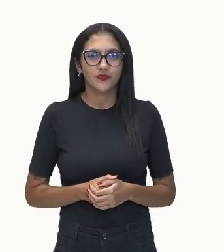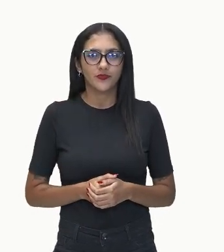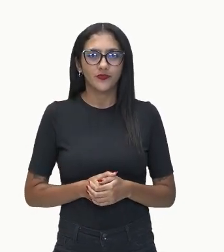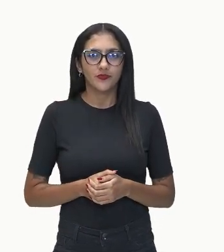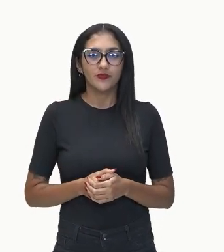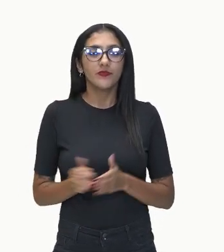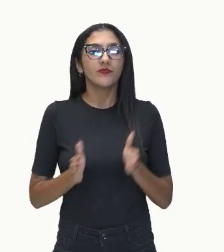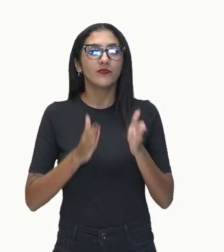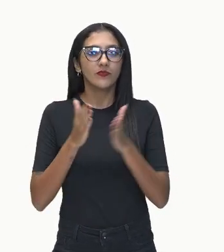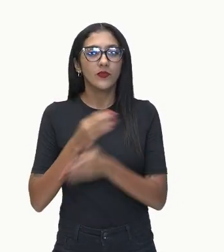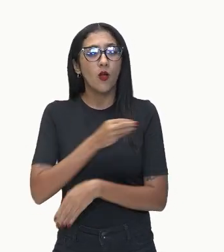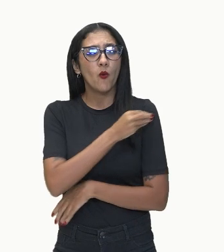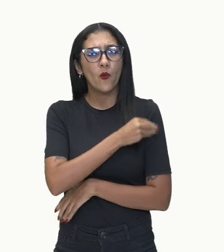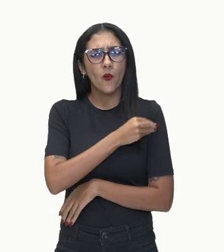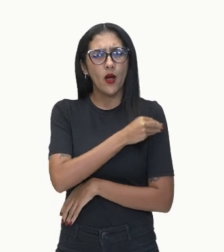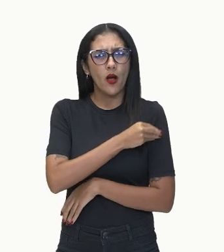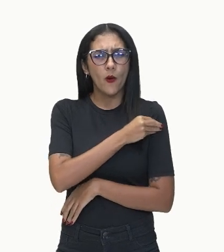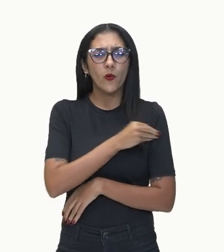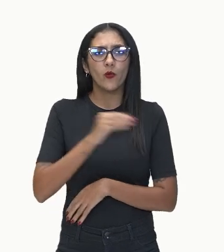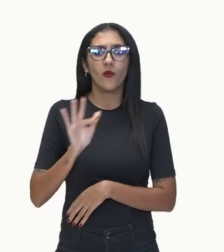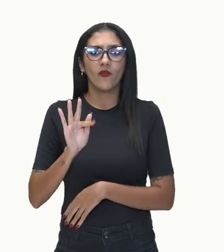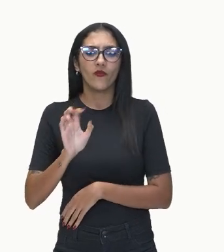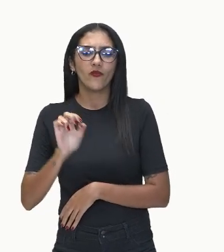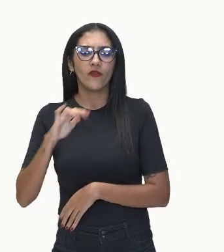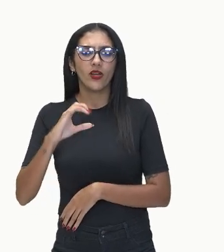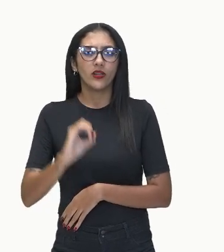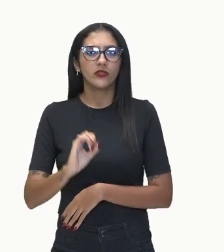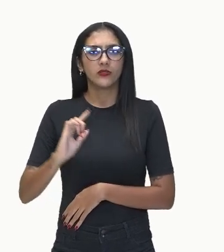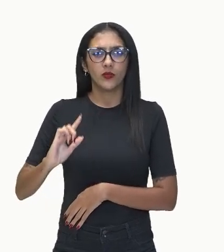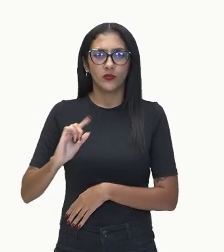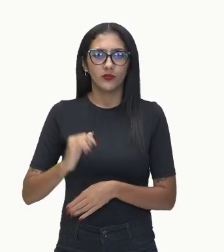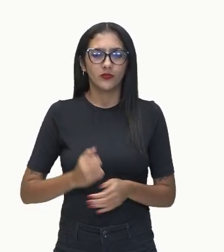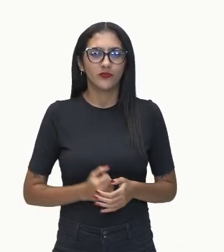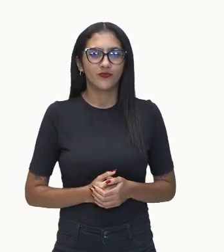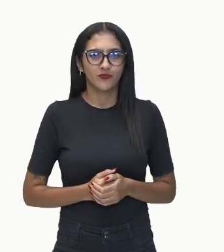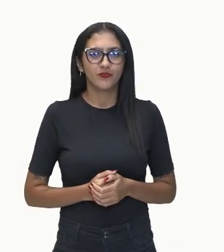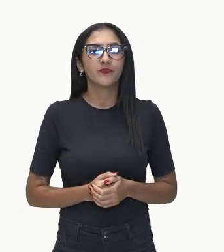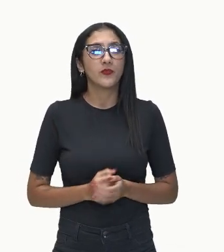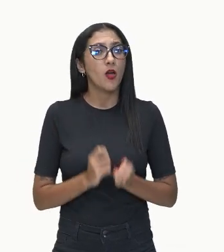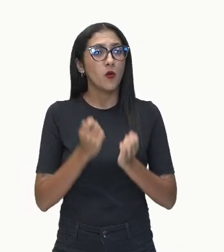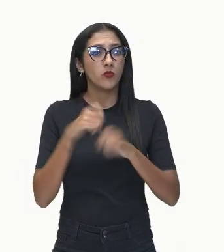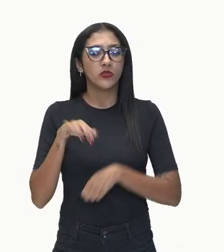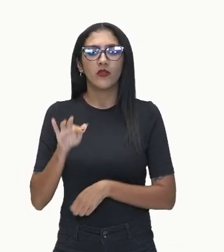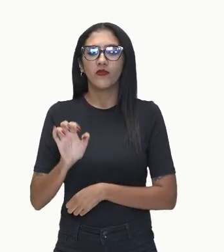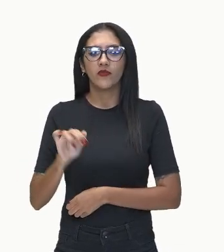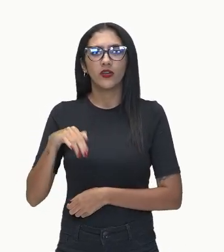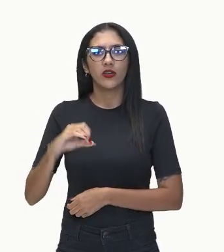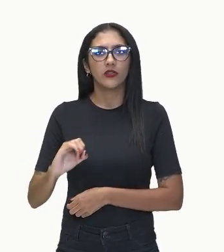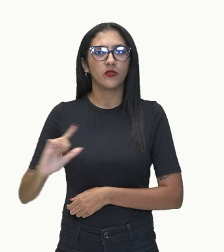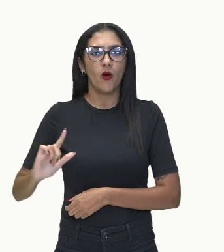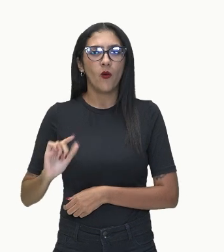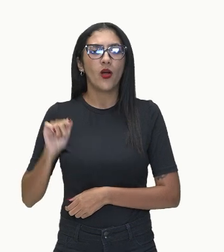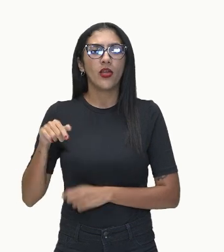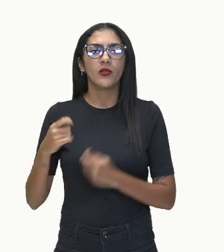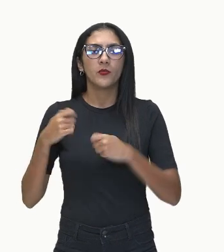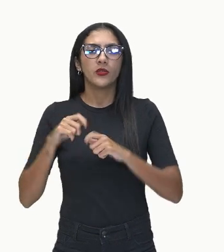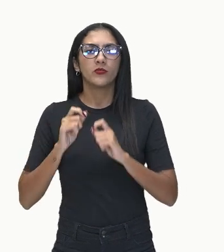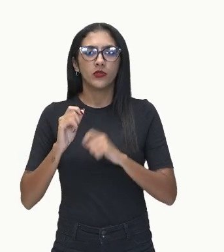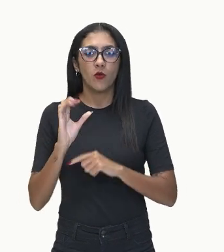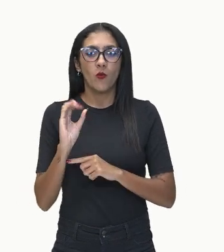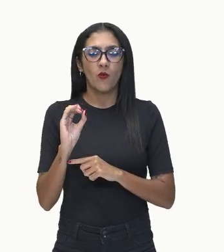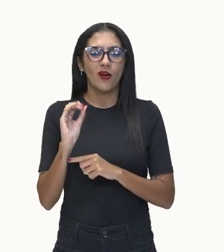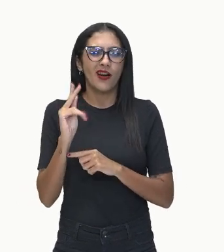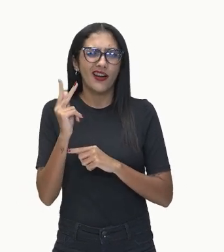a diferença entre álcool e fenol? Um composto, para ser fenol, tem que ter a